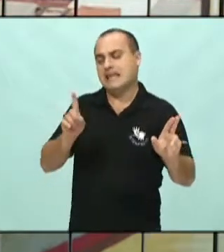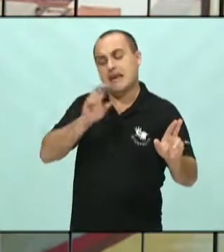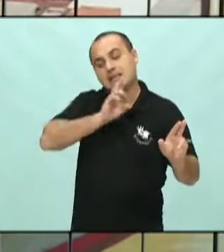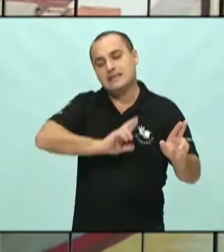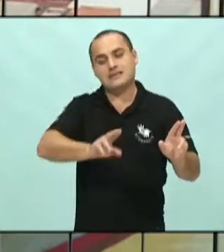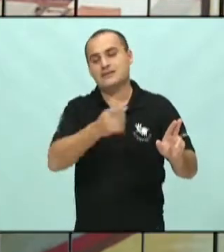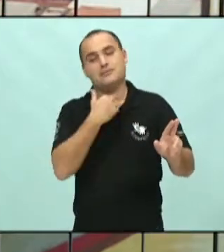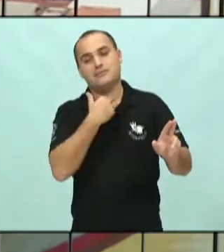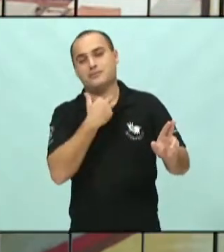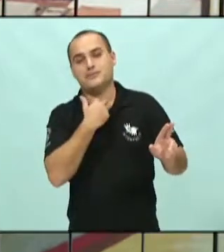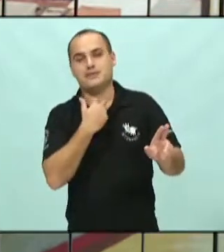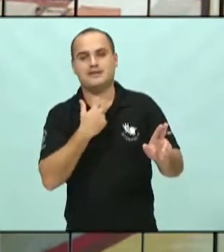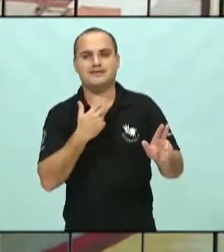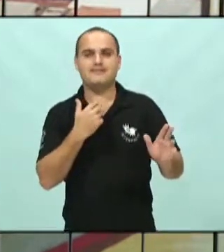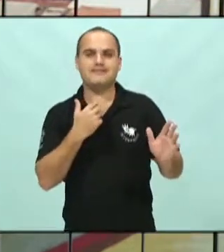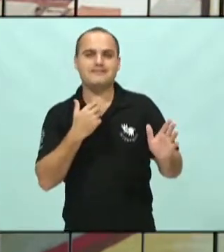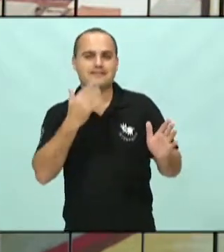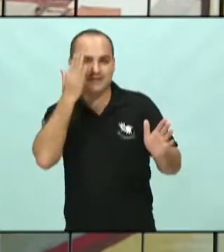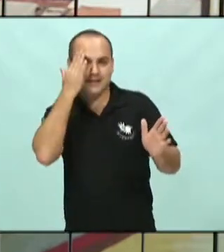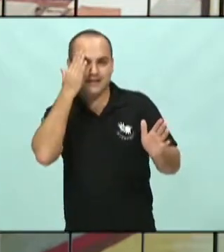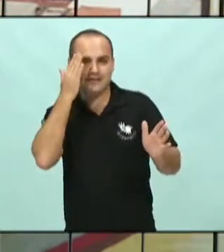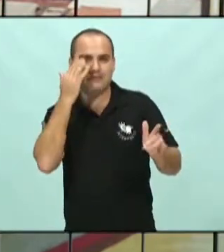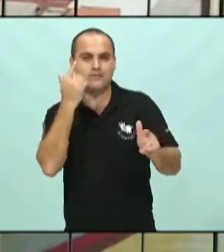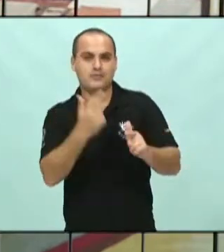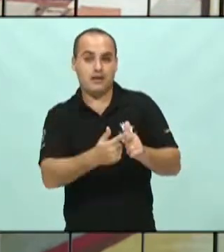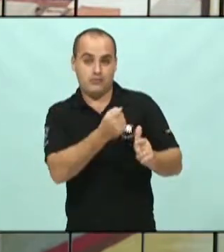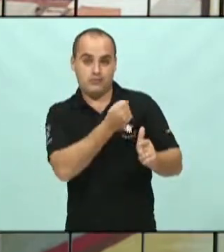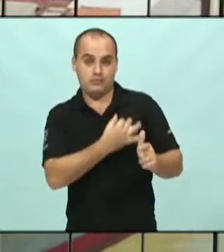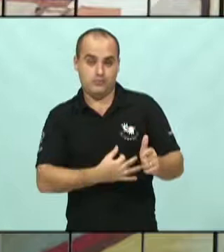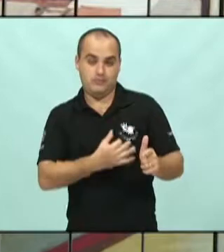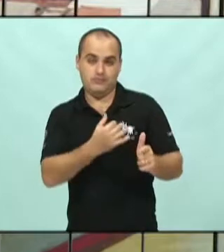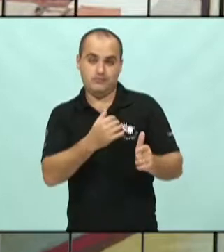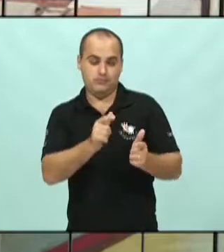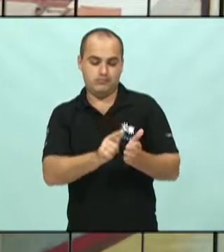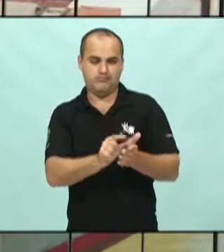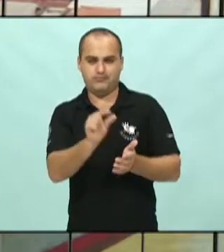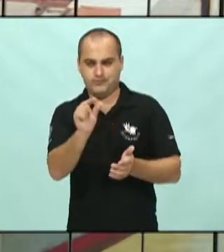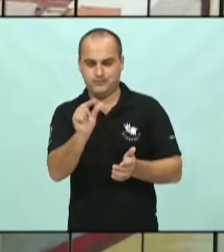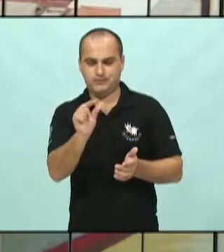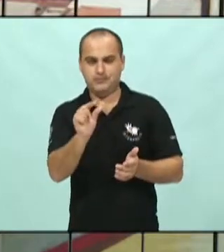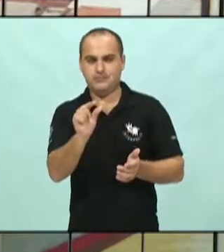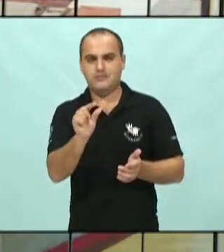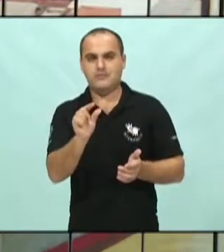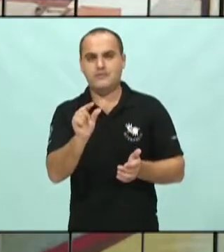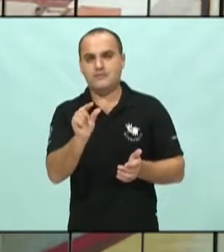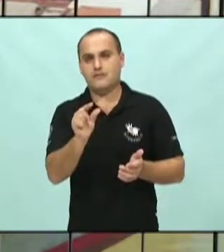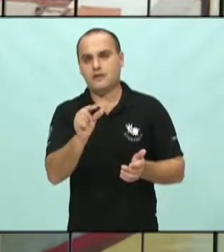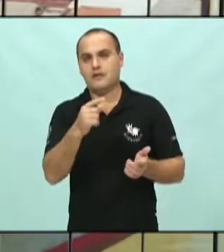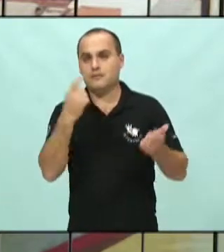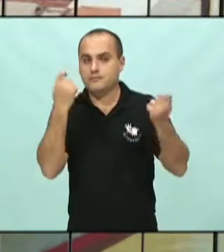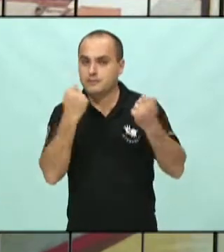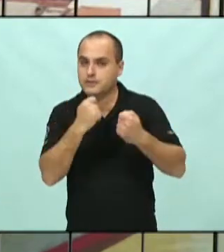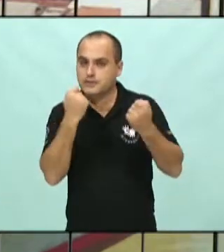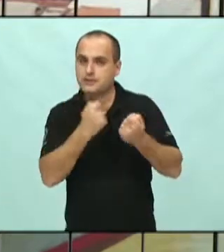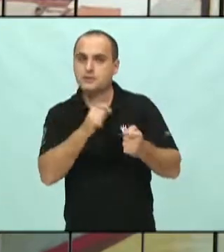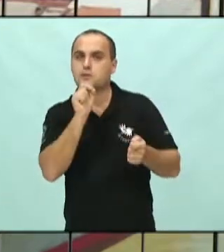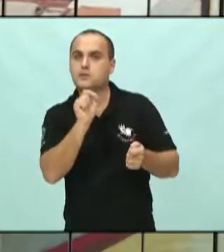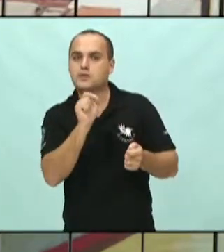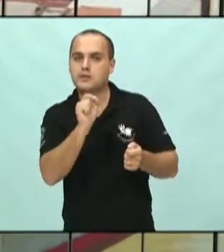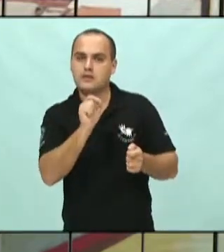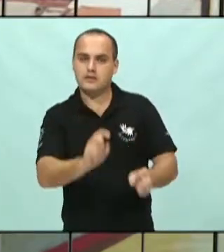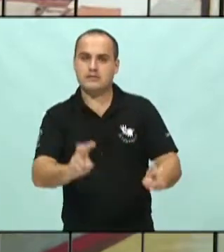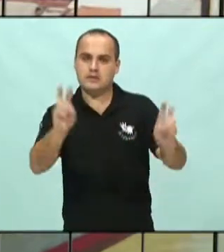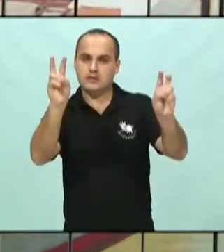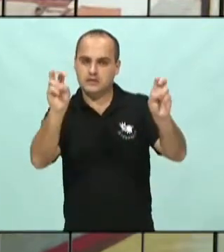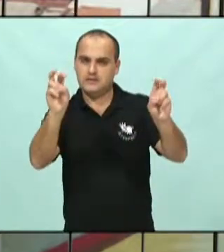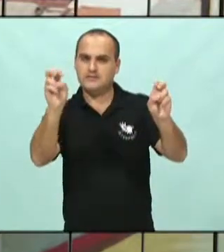citar. Então, porque justamente, como ele é um número de páginas não muito grande, né, teve que me ater mais aos títulos mesmo,